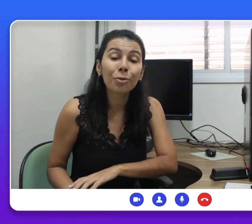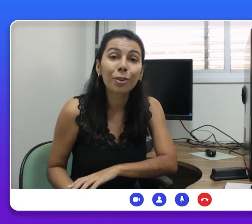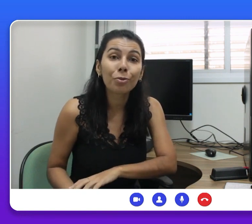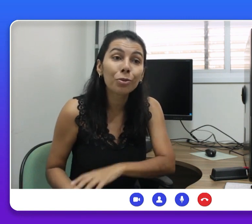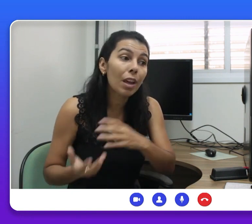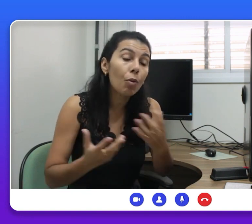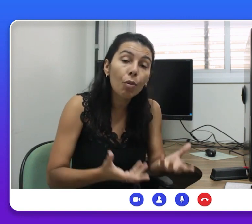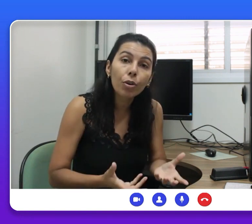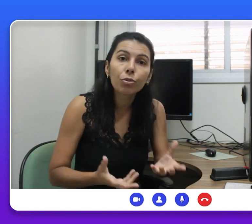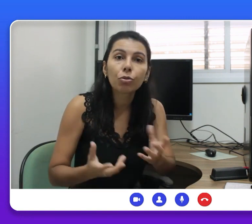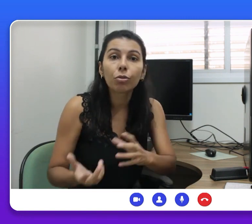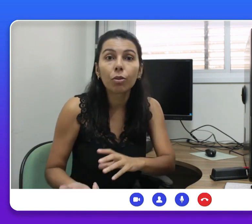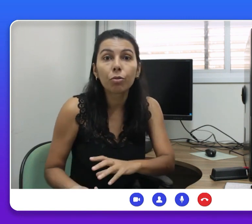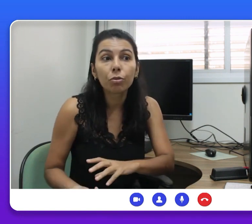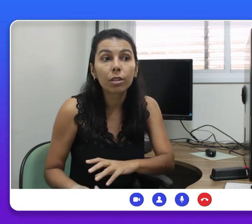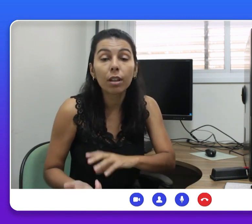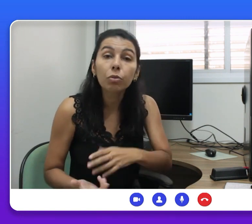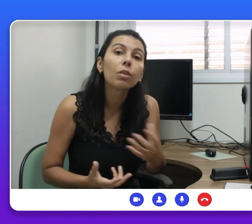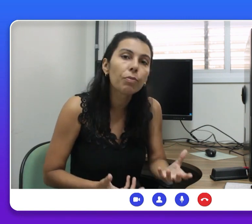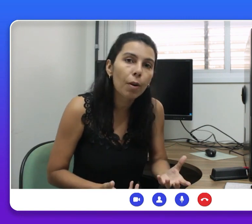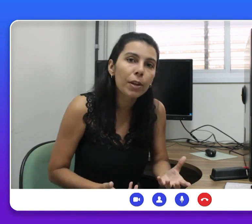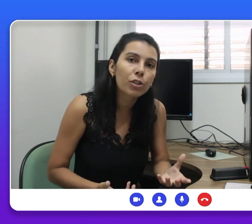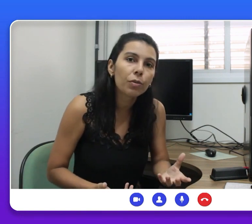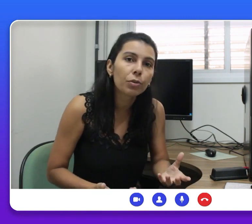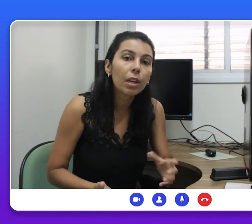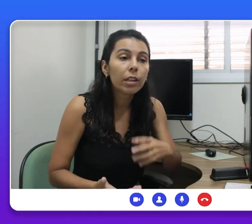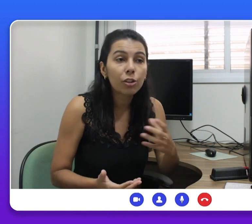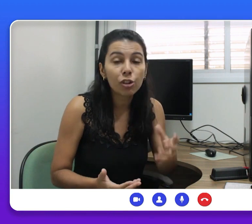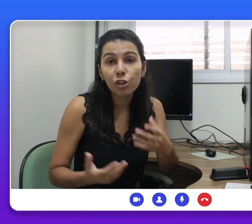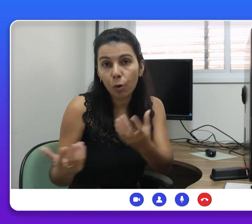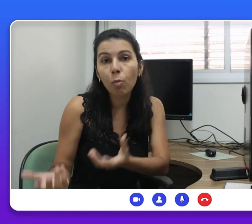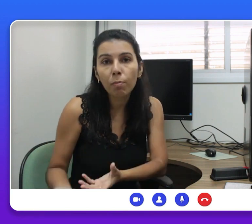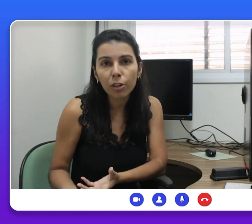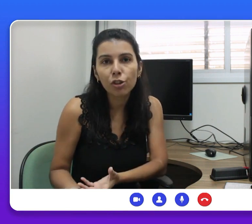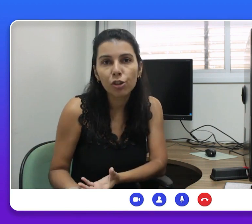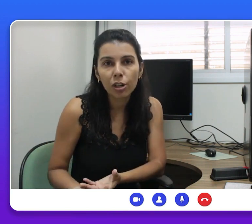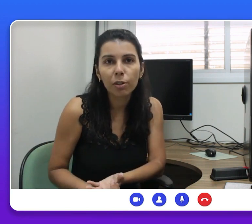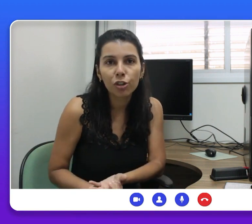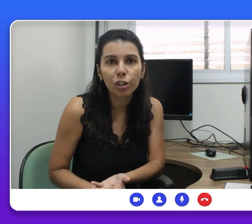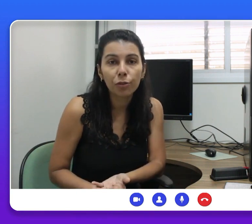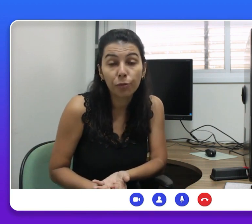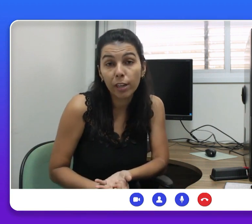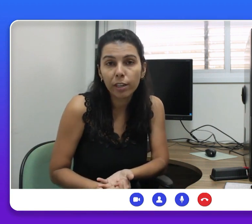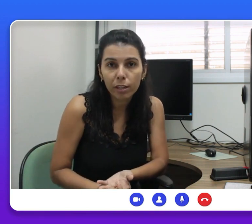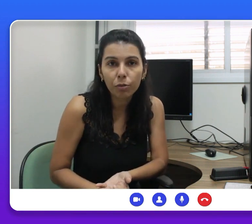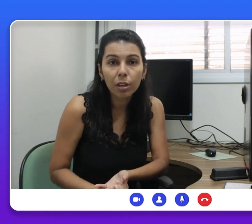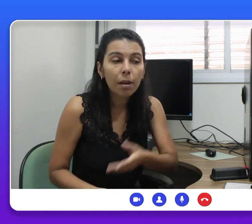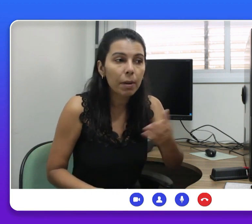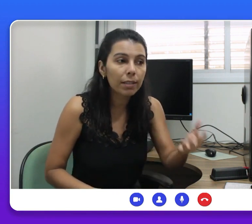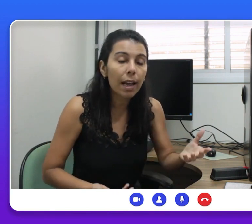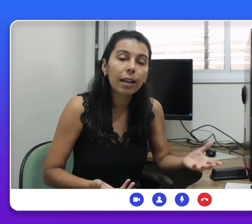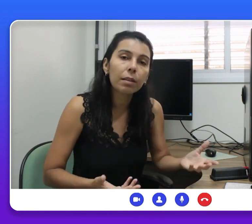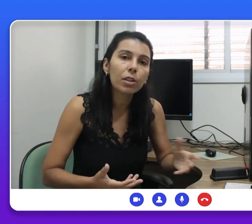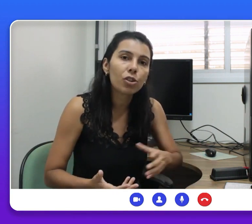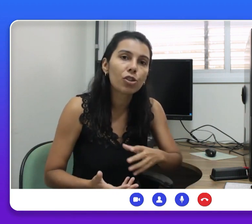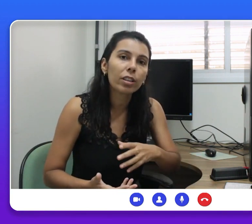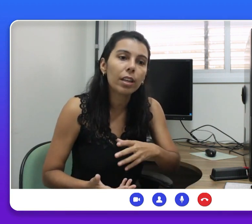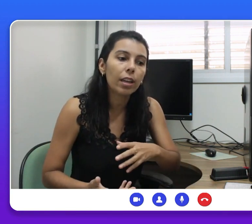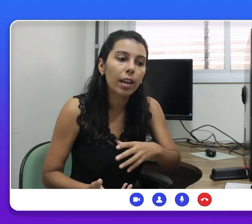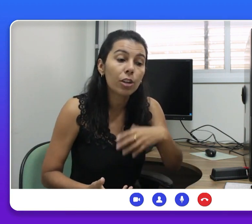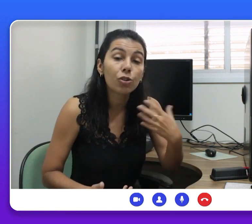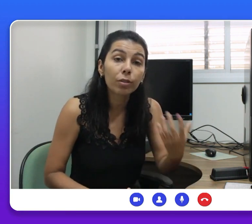produzem conteúdos errôneos, conteúdos que não são informativos, que a gente comumente chama de fake news, mas na academia a